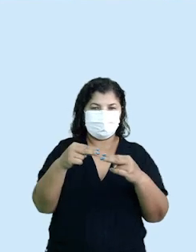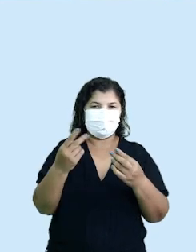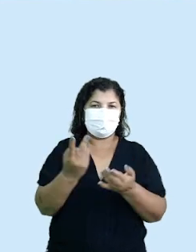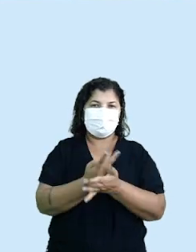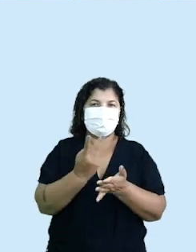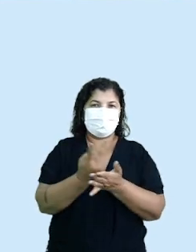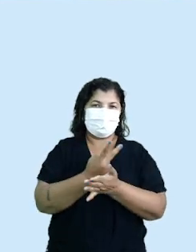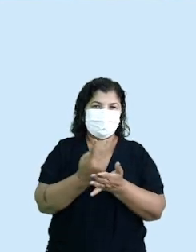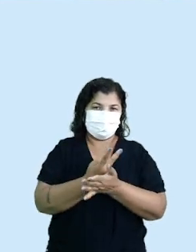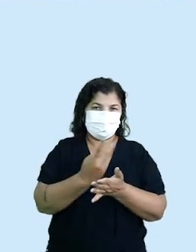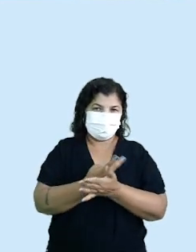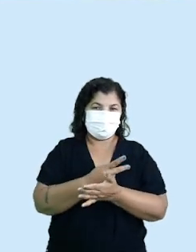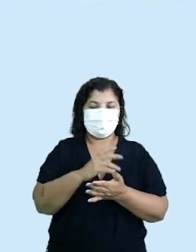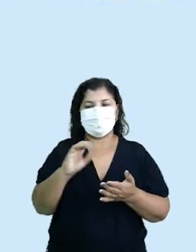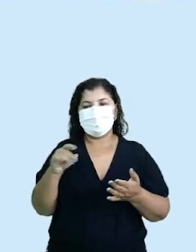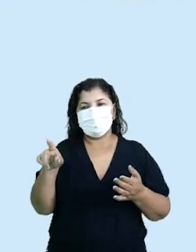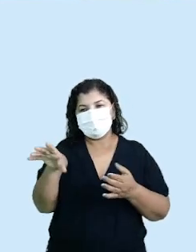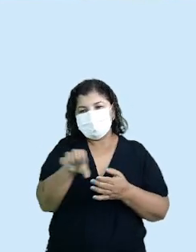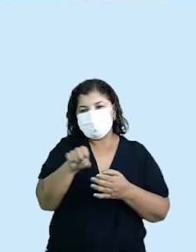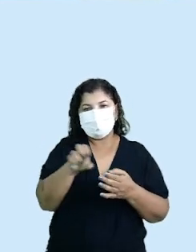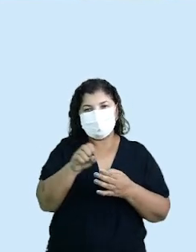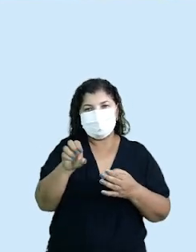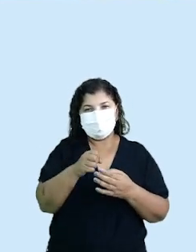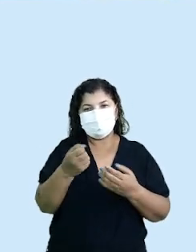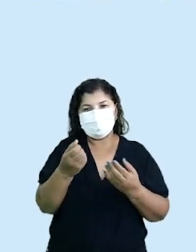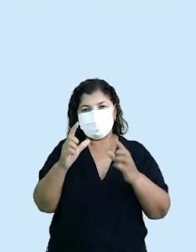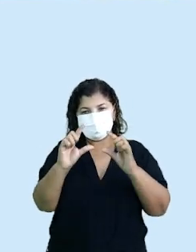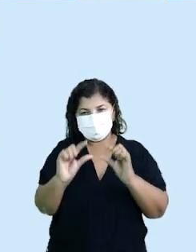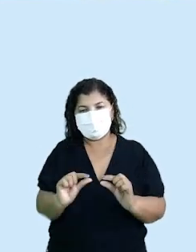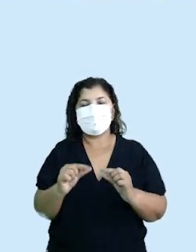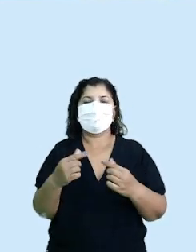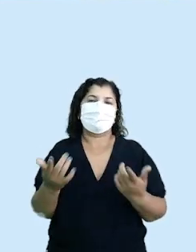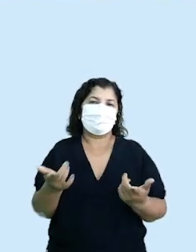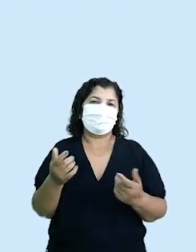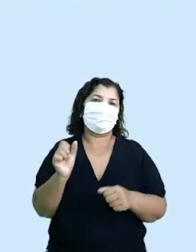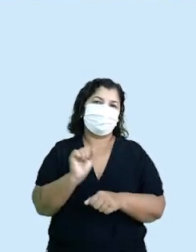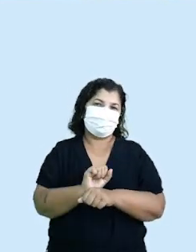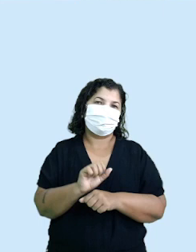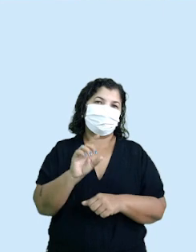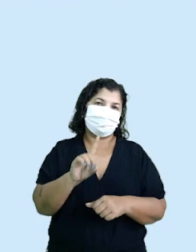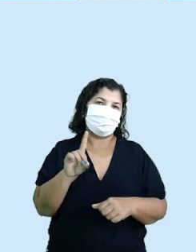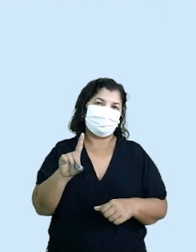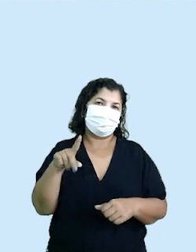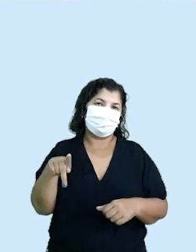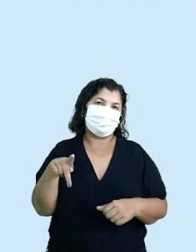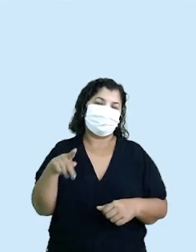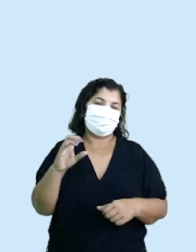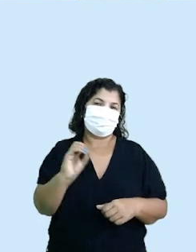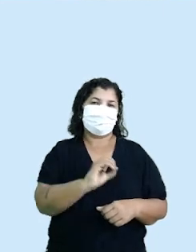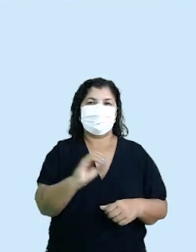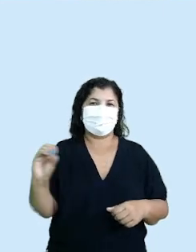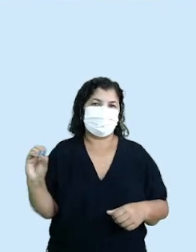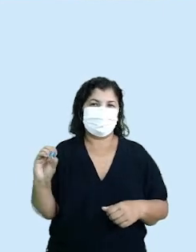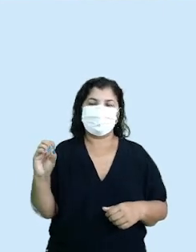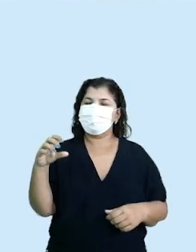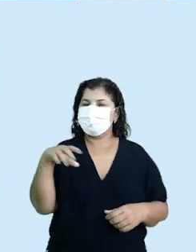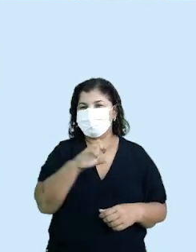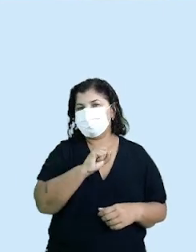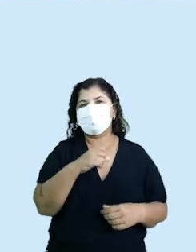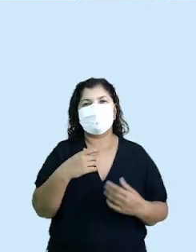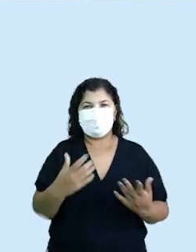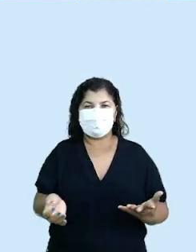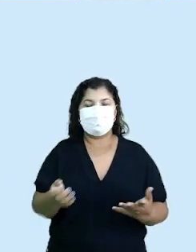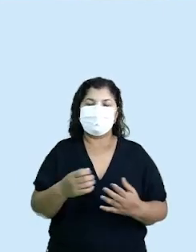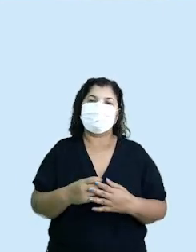que tinha dela se esgotar, a reação também para. E a DDP passa a ser 0 volts de imediato, tá certo? É